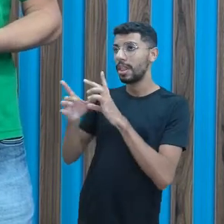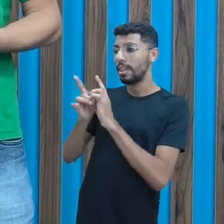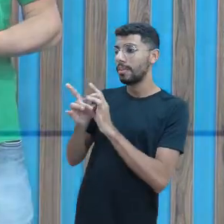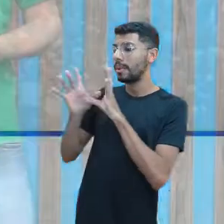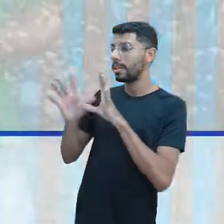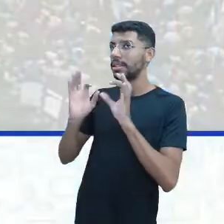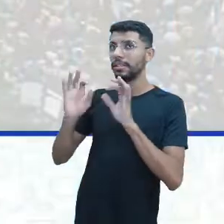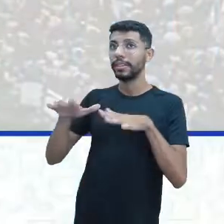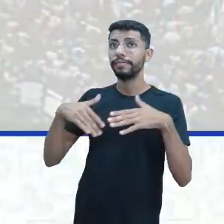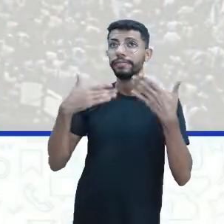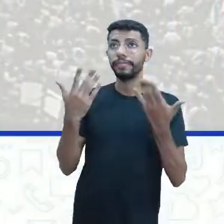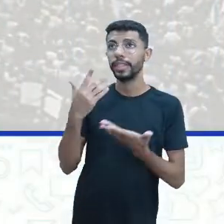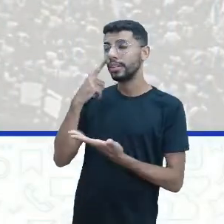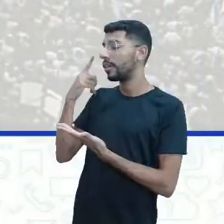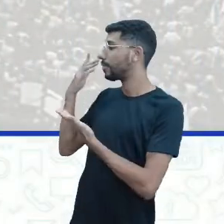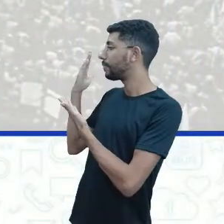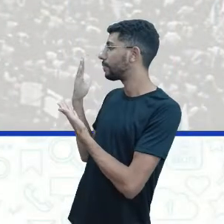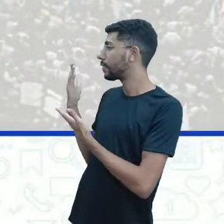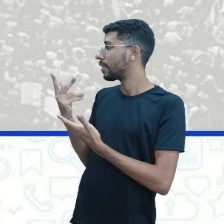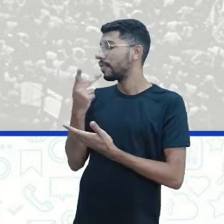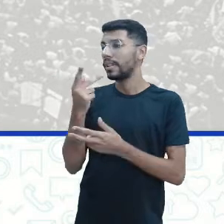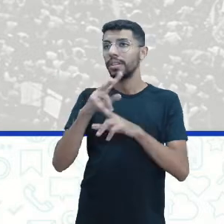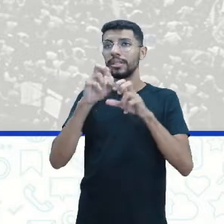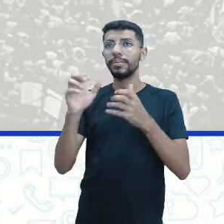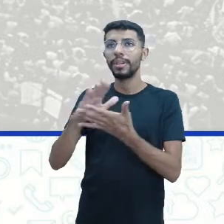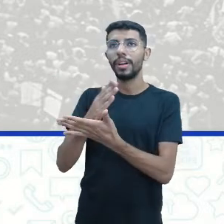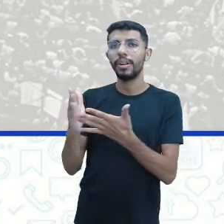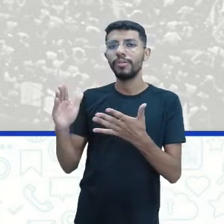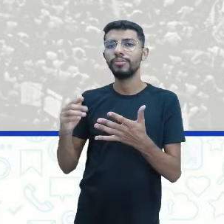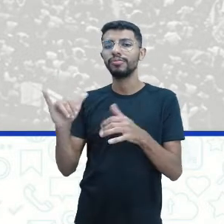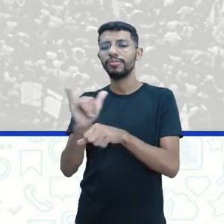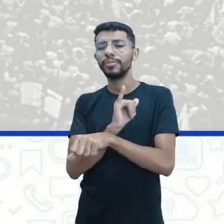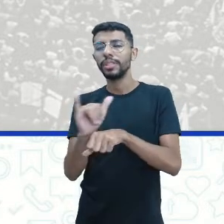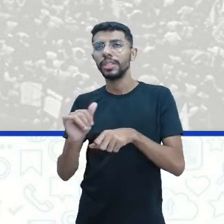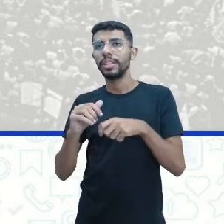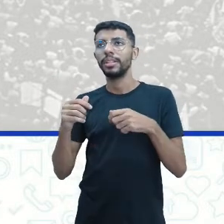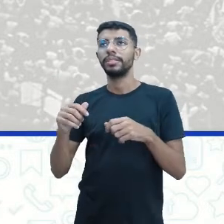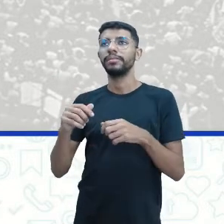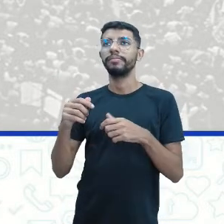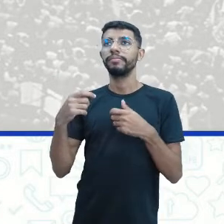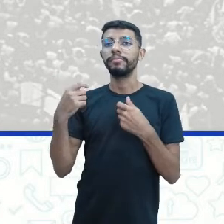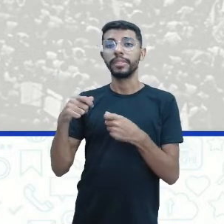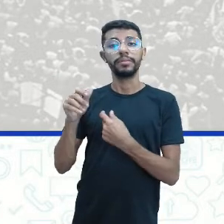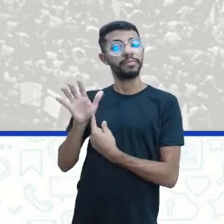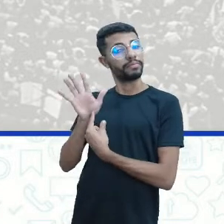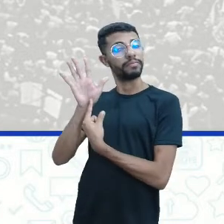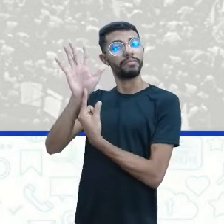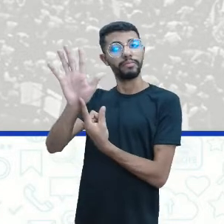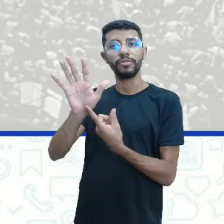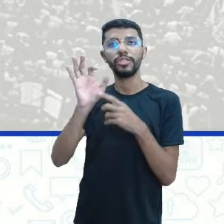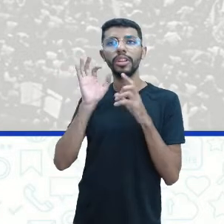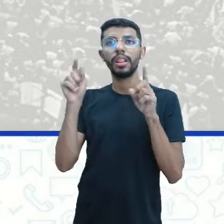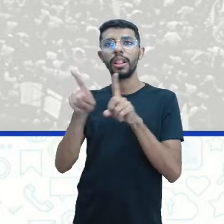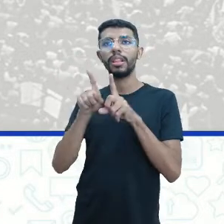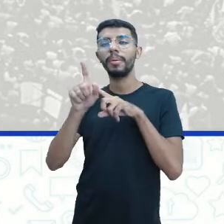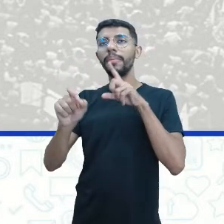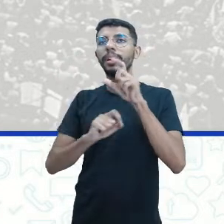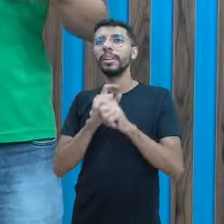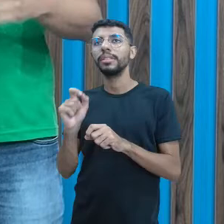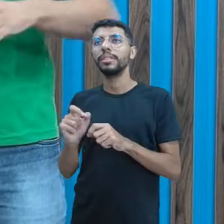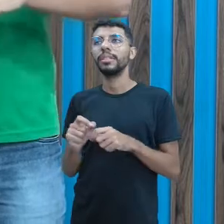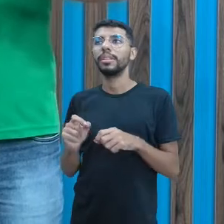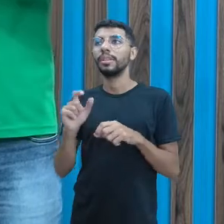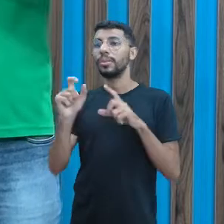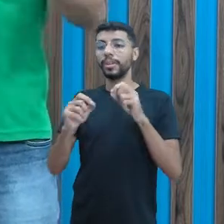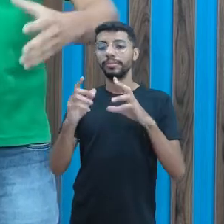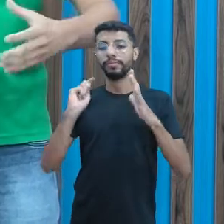né, algumas medidas tomadas, eu falei sobre a lei da anistia, mas outras medidas que a gente pode destacar, né, para que essa